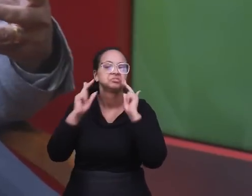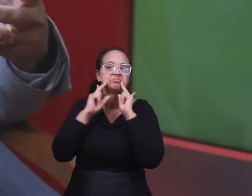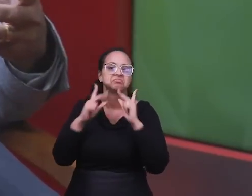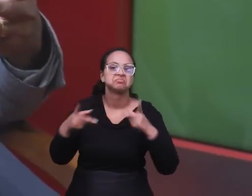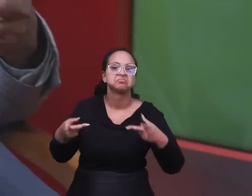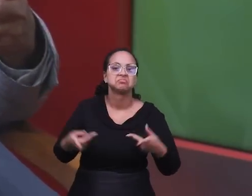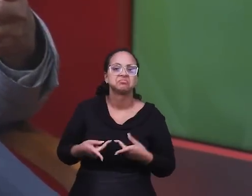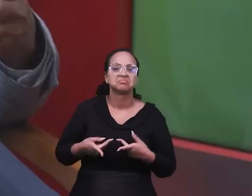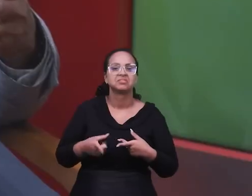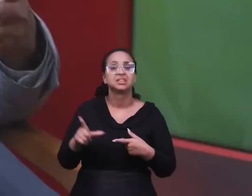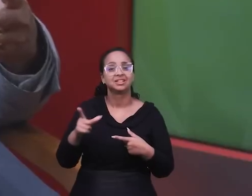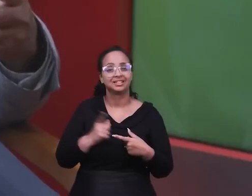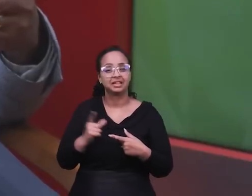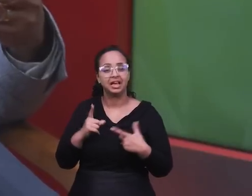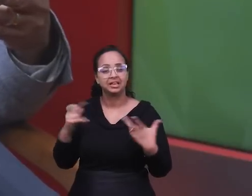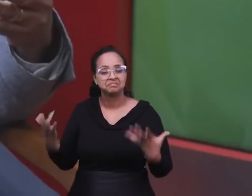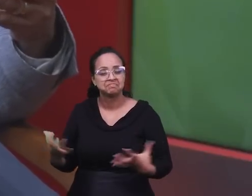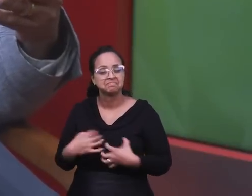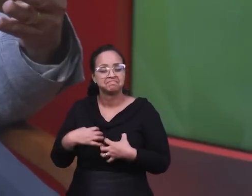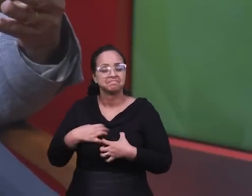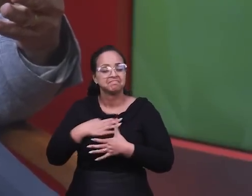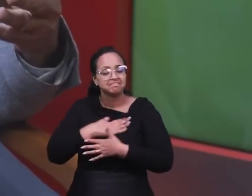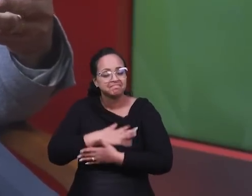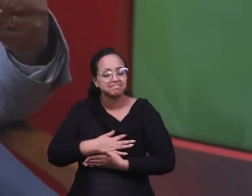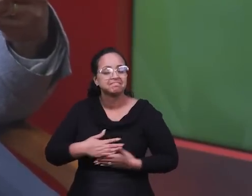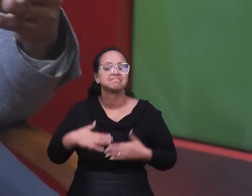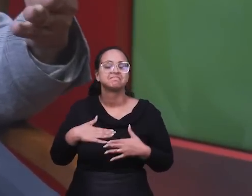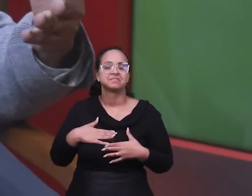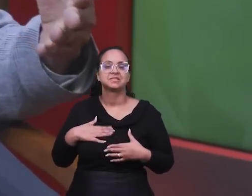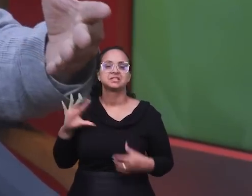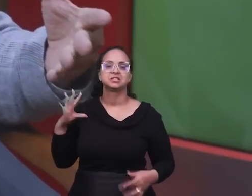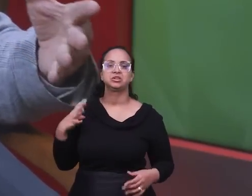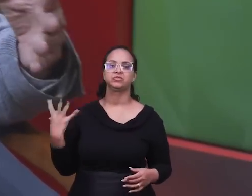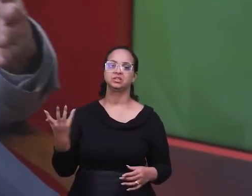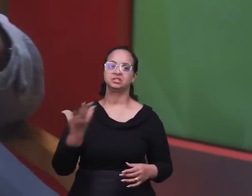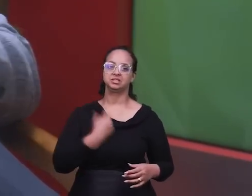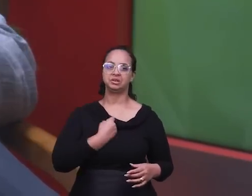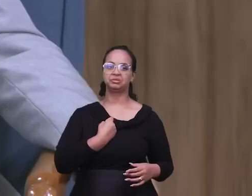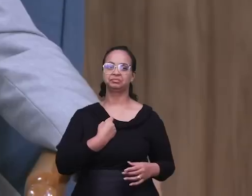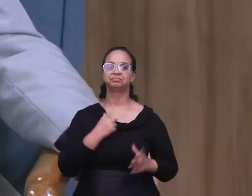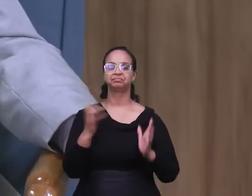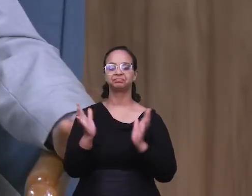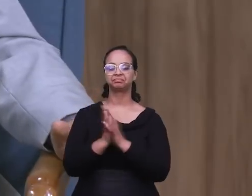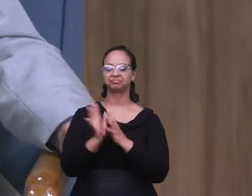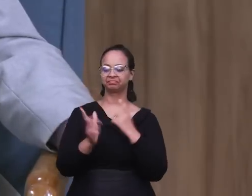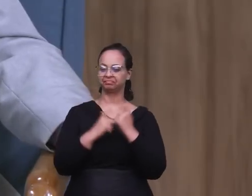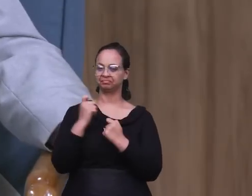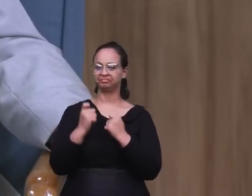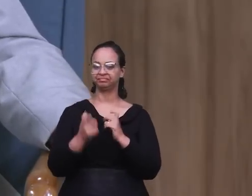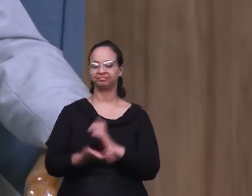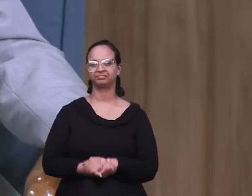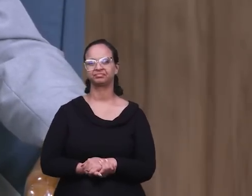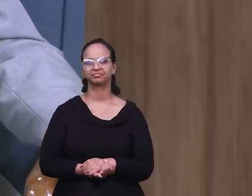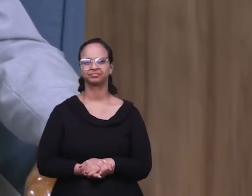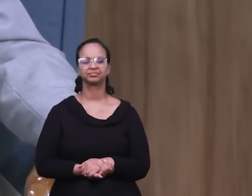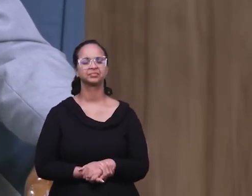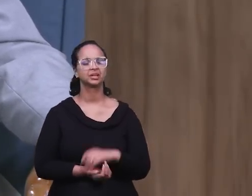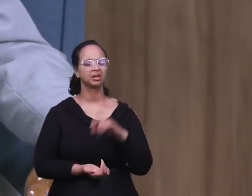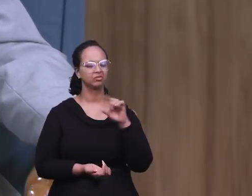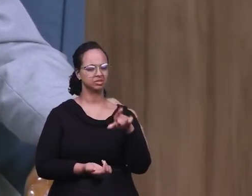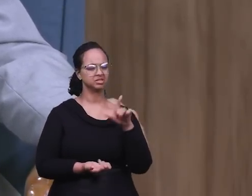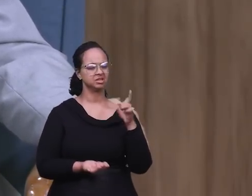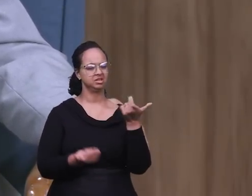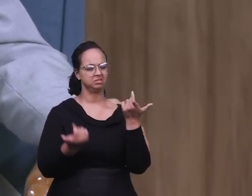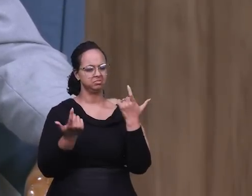homem, o bom cheiro de Cristo, o perfume da salvação. Glória a Jesus, Daniel. E você